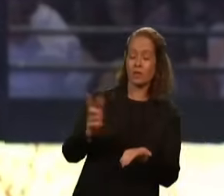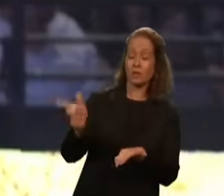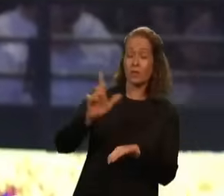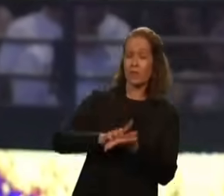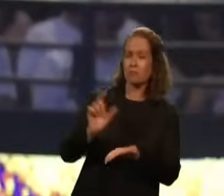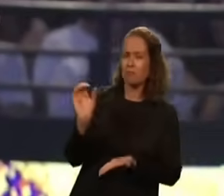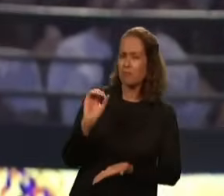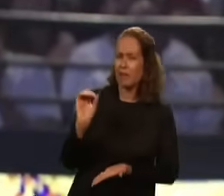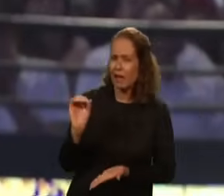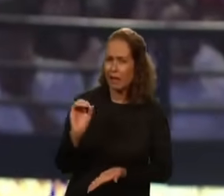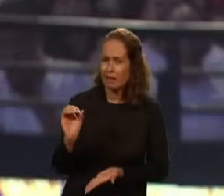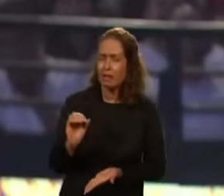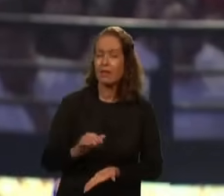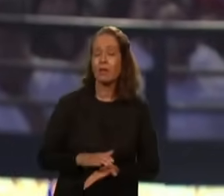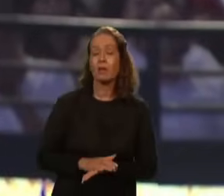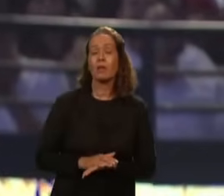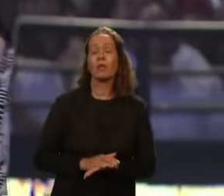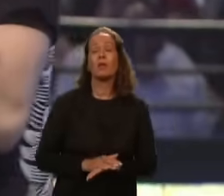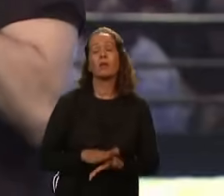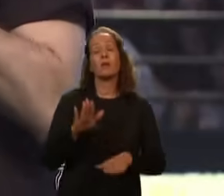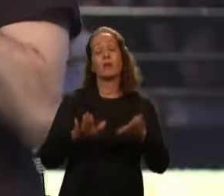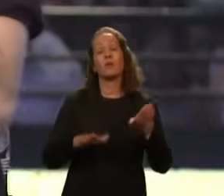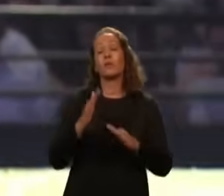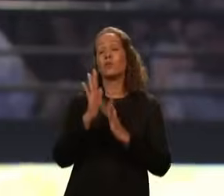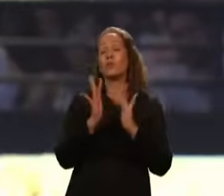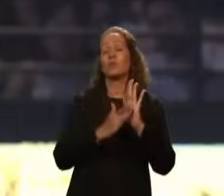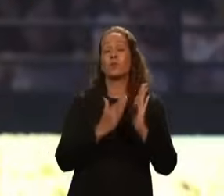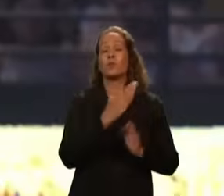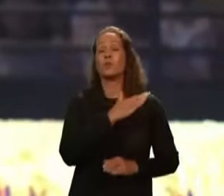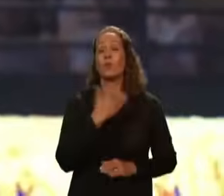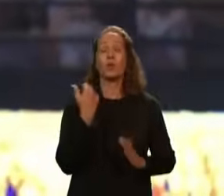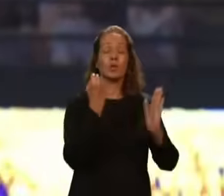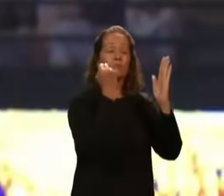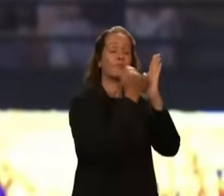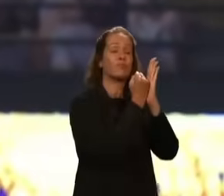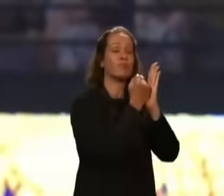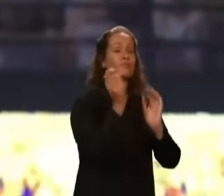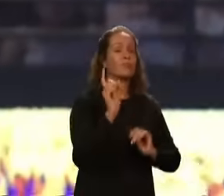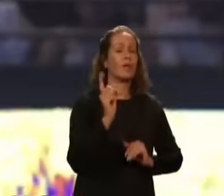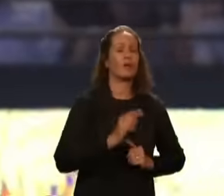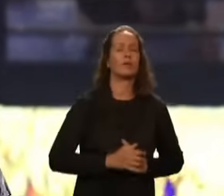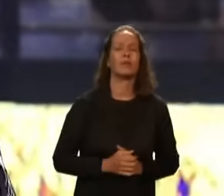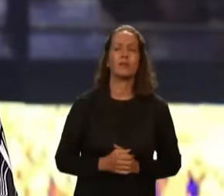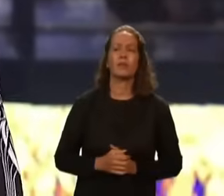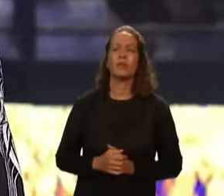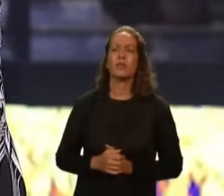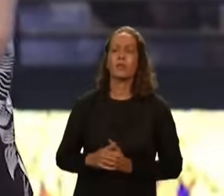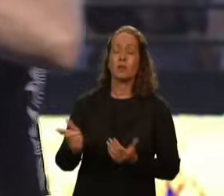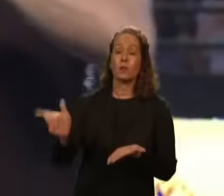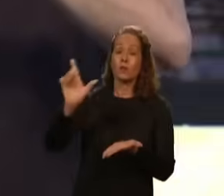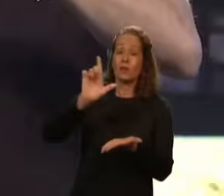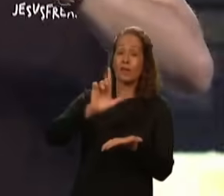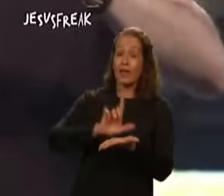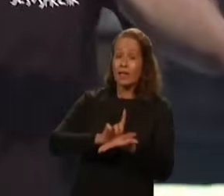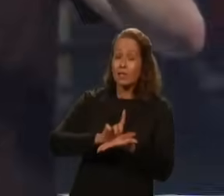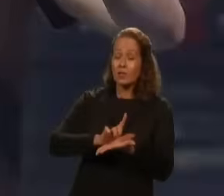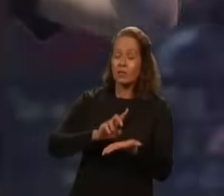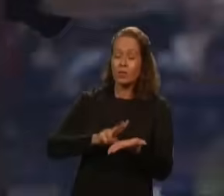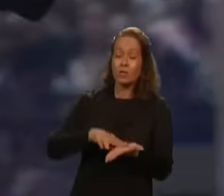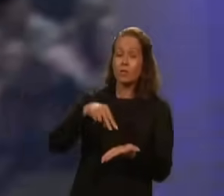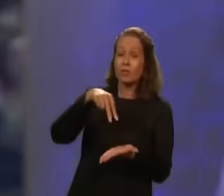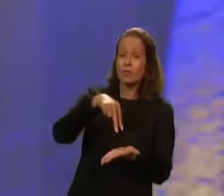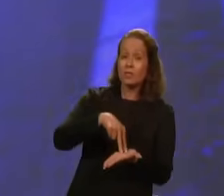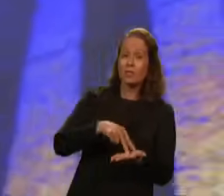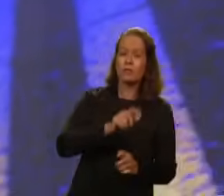Leia João, leia o Evangelho de João. No final, quando Jesus ressuscita Lázaro, um bando de